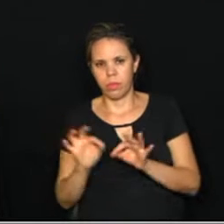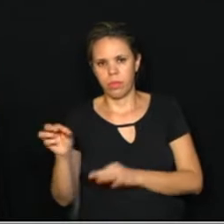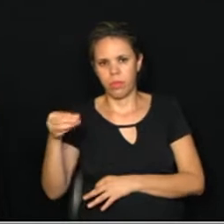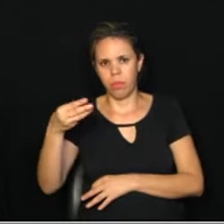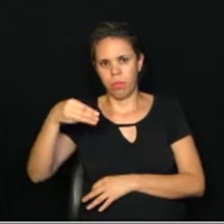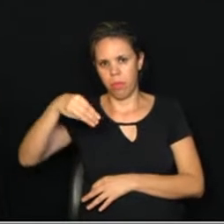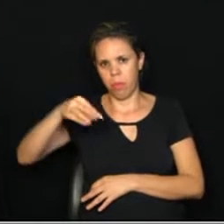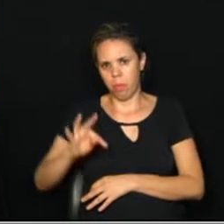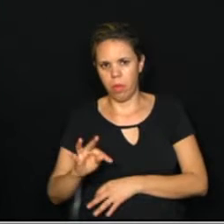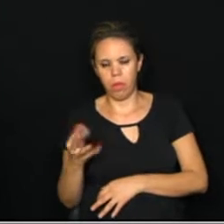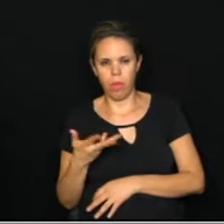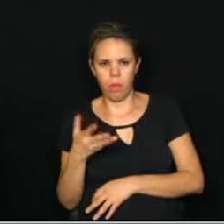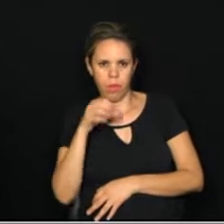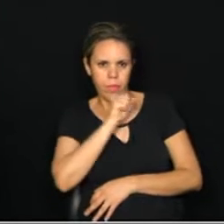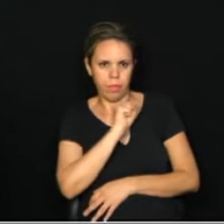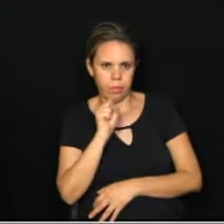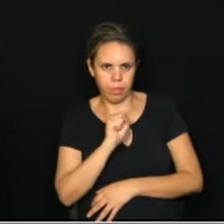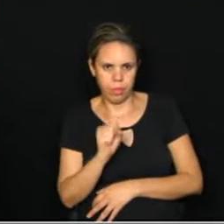cúbicos por segundo.